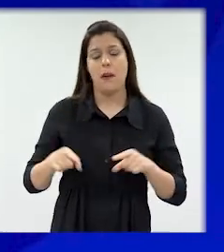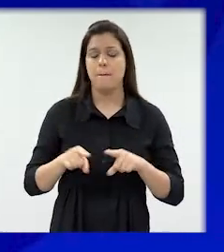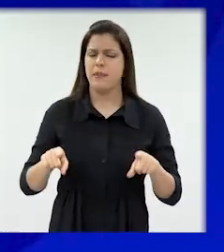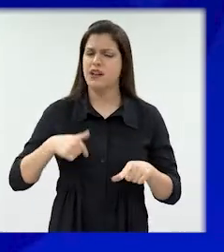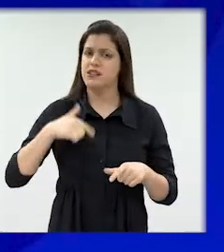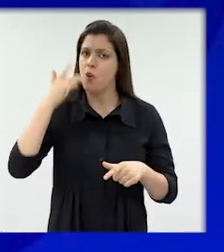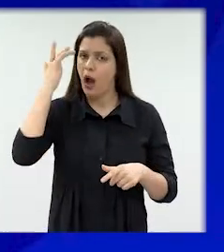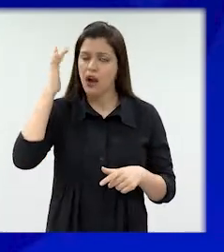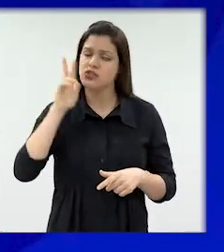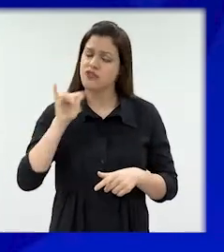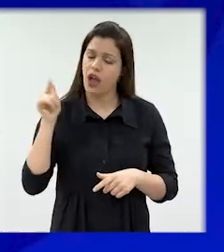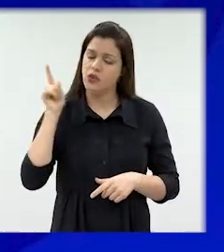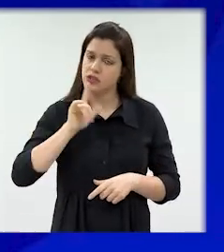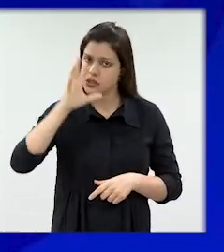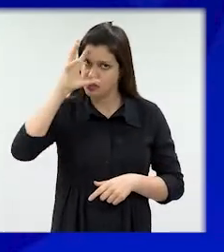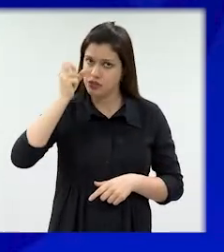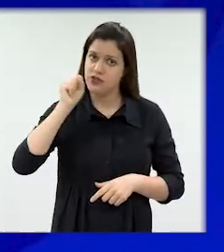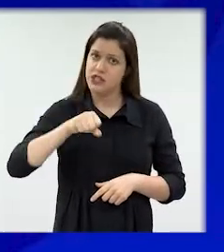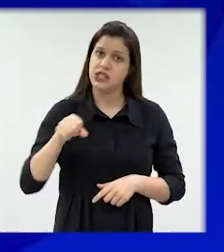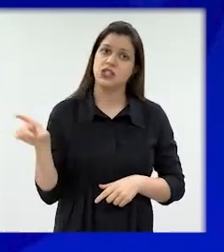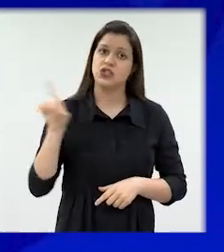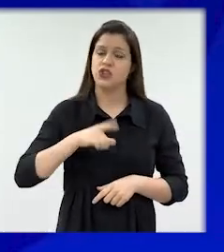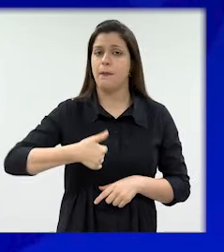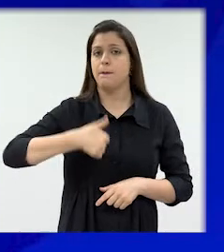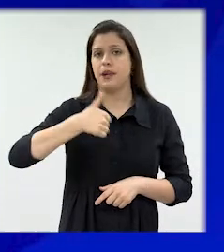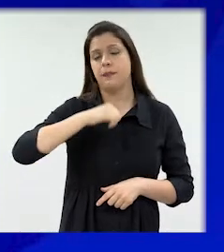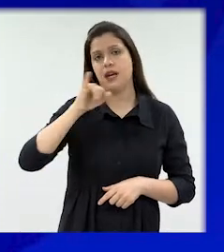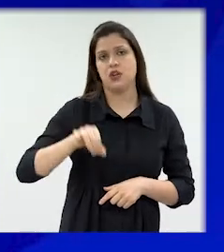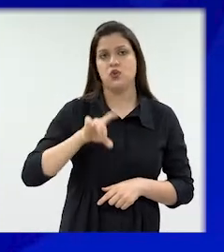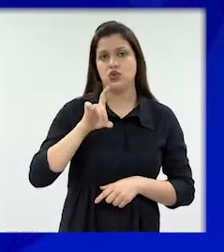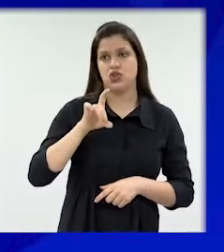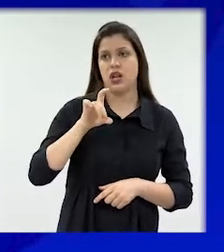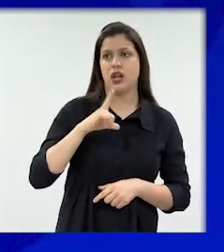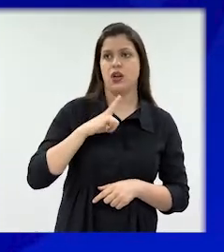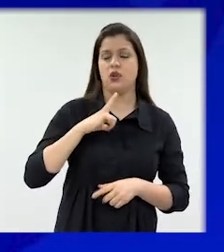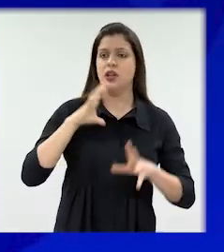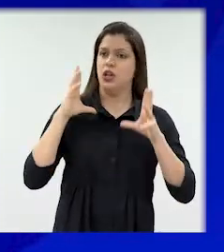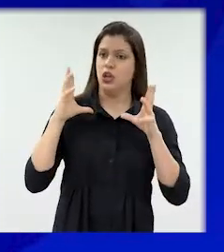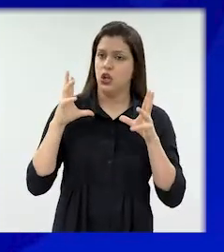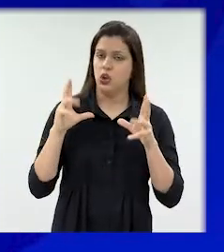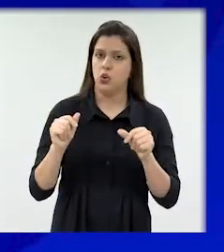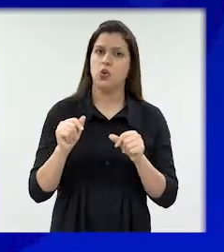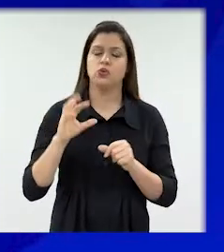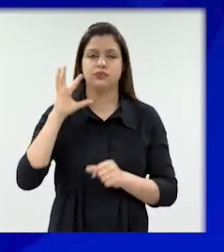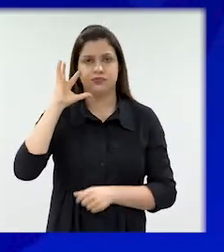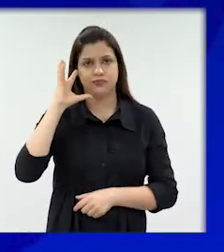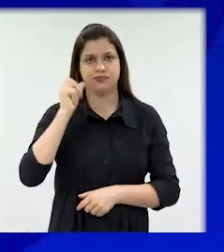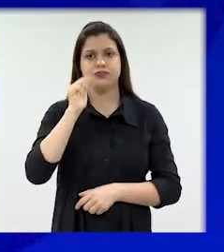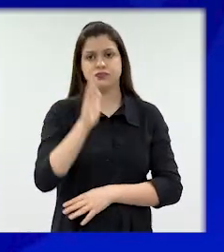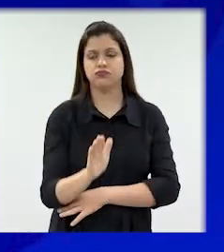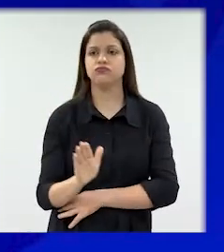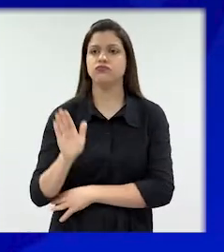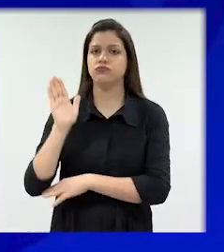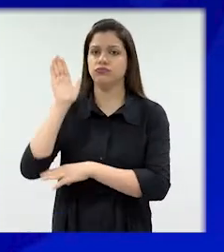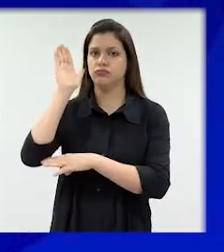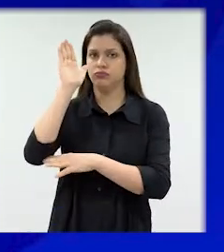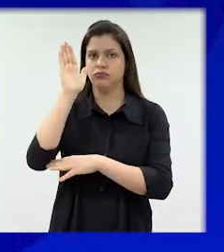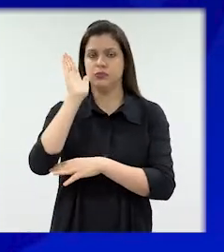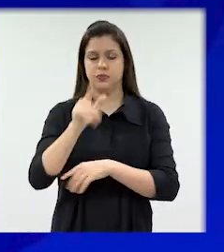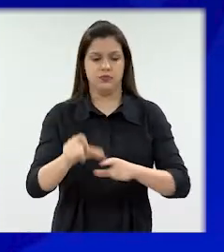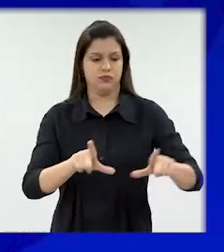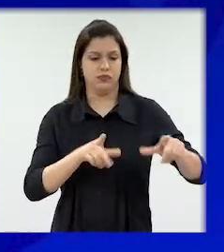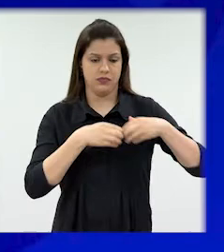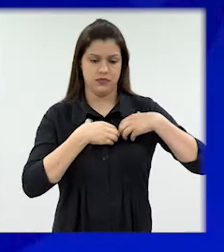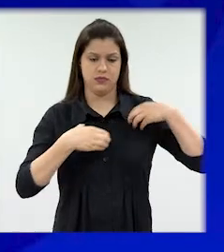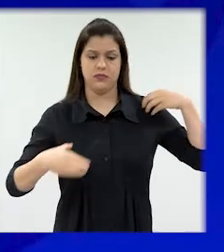eu acredito que não vai haver problema nenhum e nós vamos, no dia 1º de janeiro, ter os candidatos eleitos já devidamente